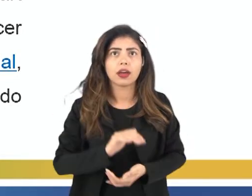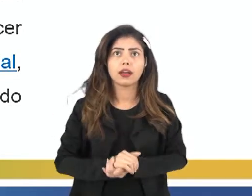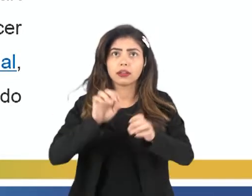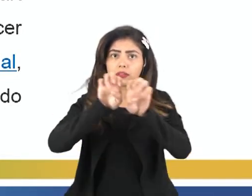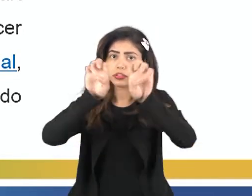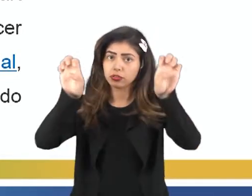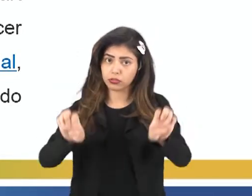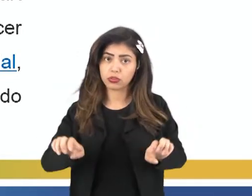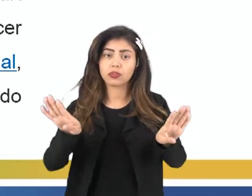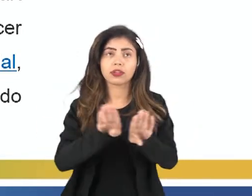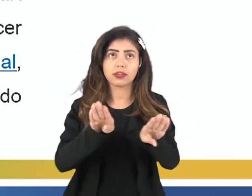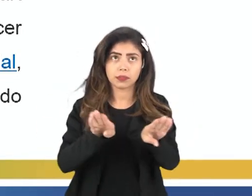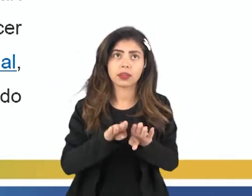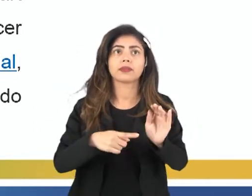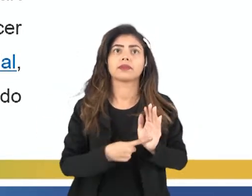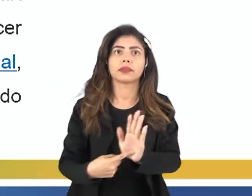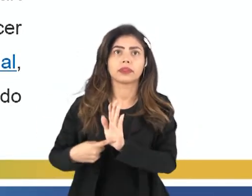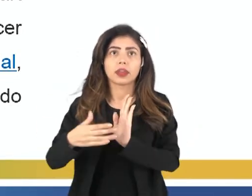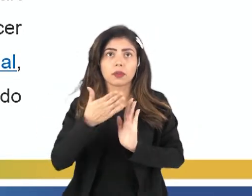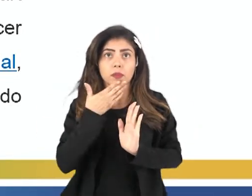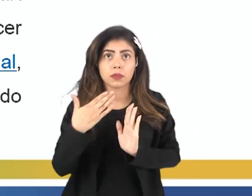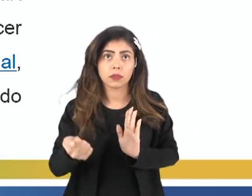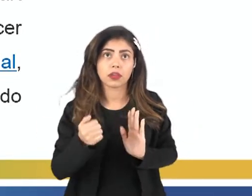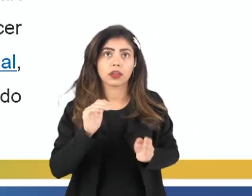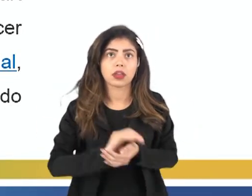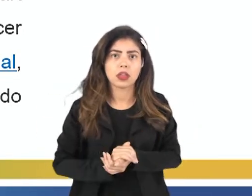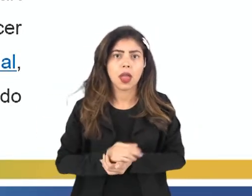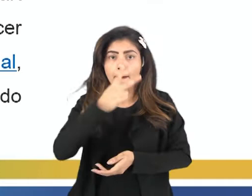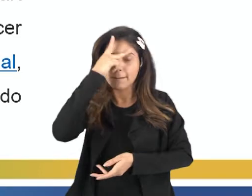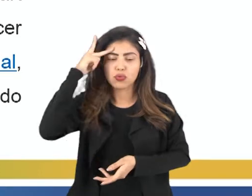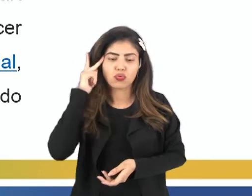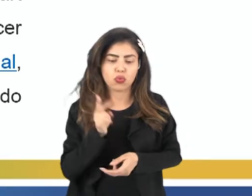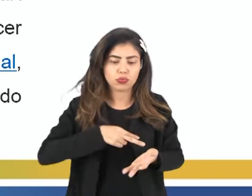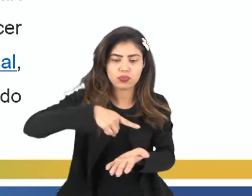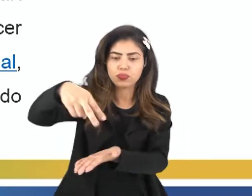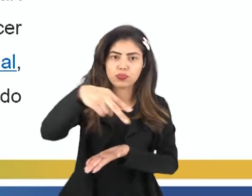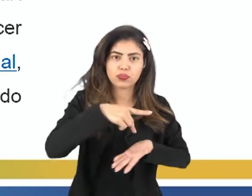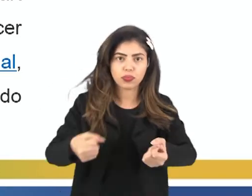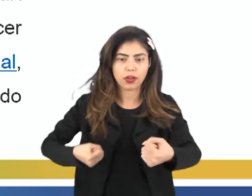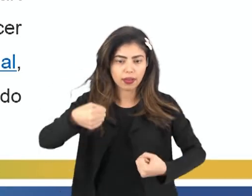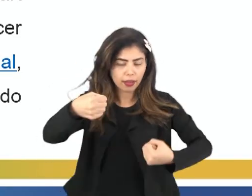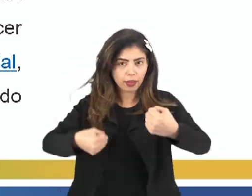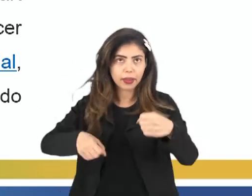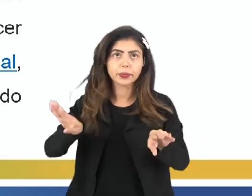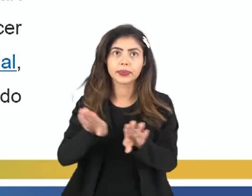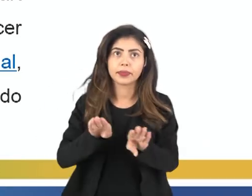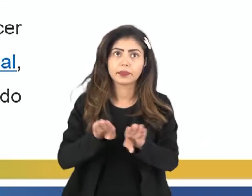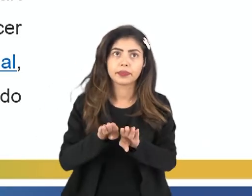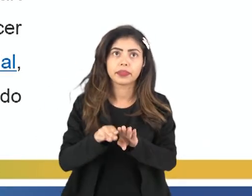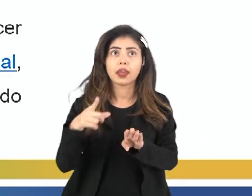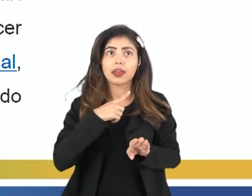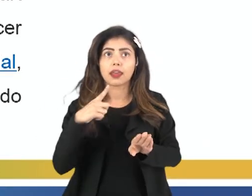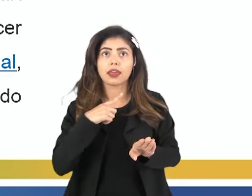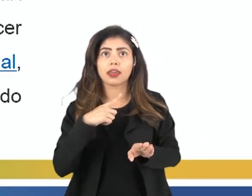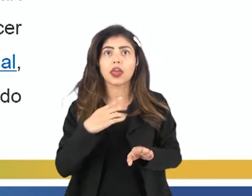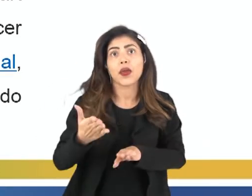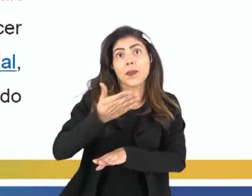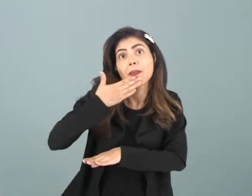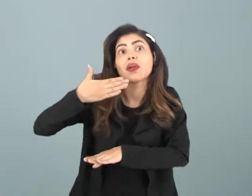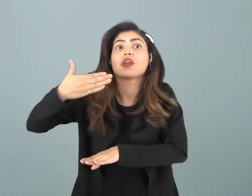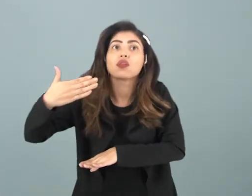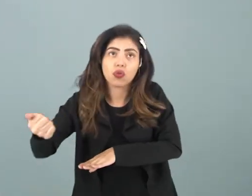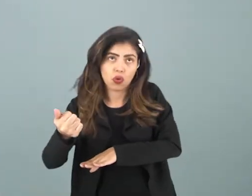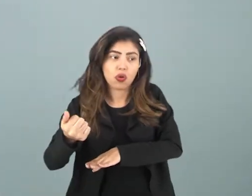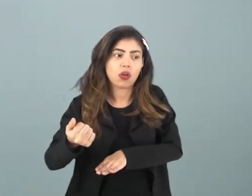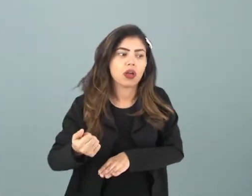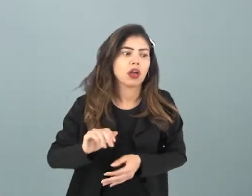infraestrutura, otimizar a mobilidade urbana, a circulação de pessoas, de veículos, criar soluções sustentáveis,